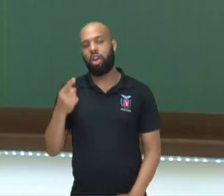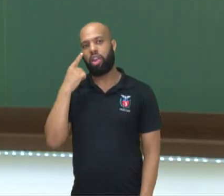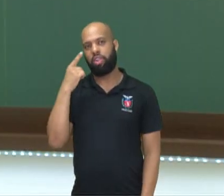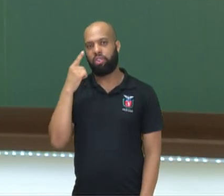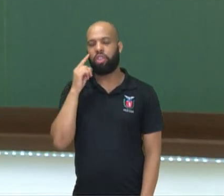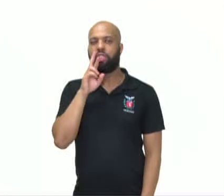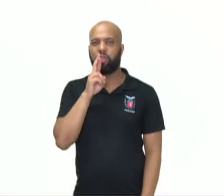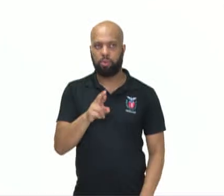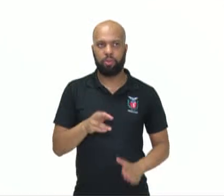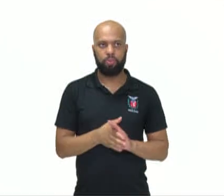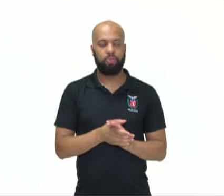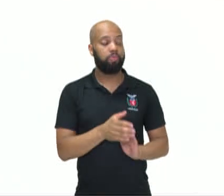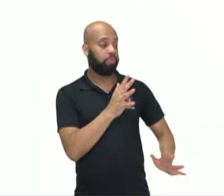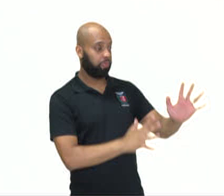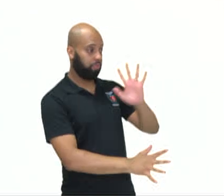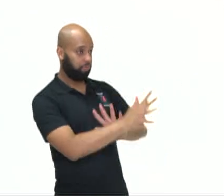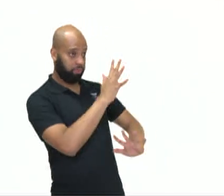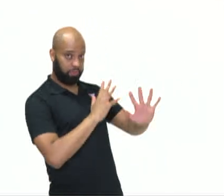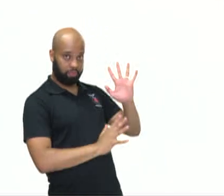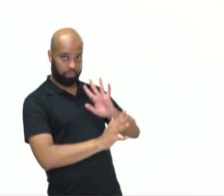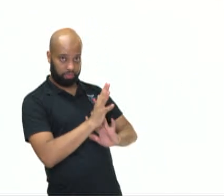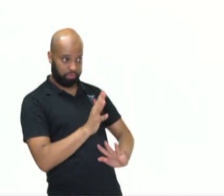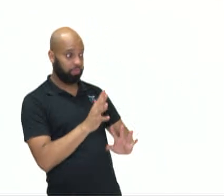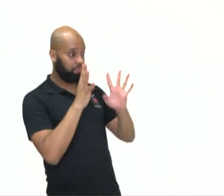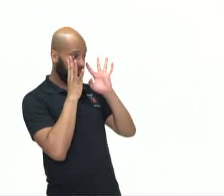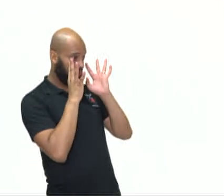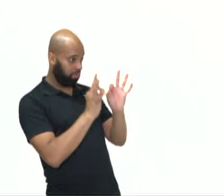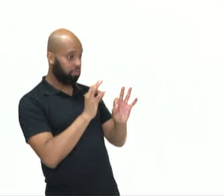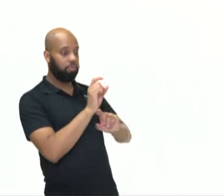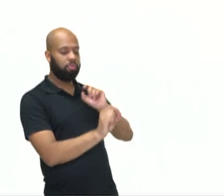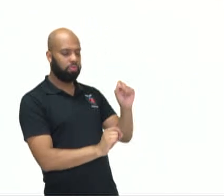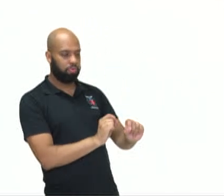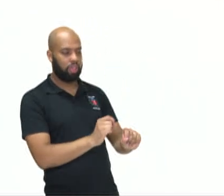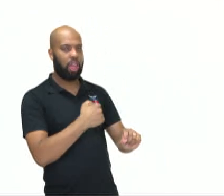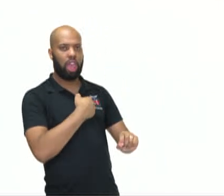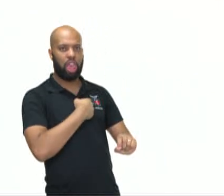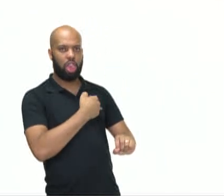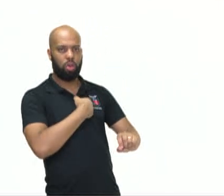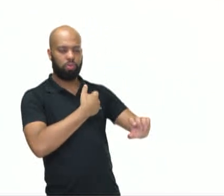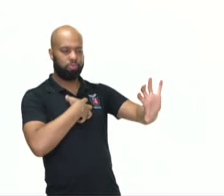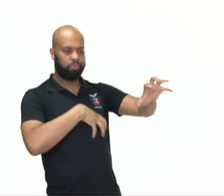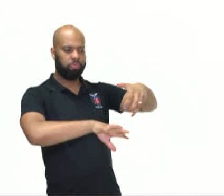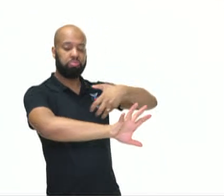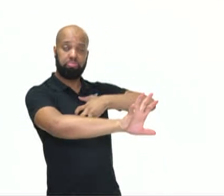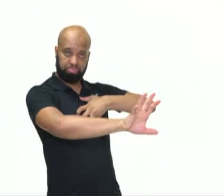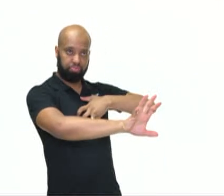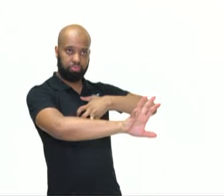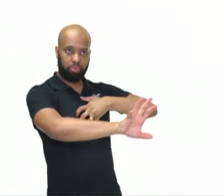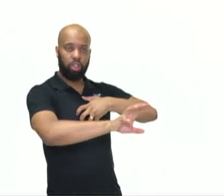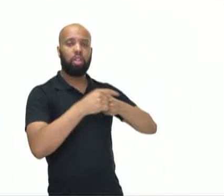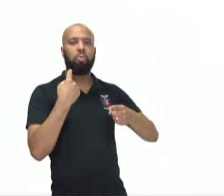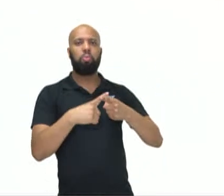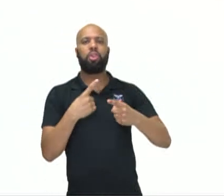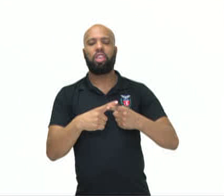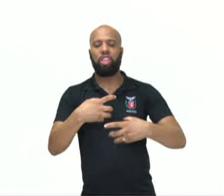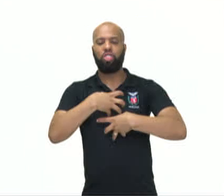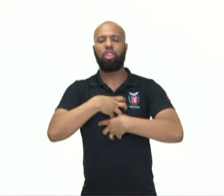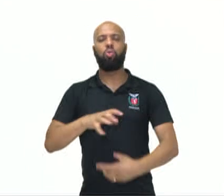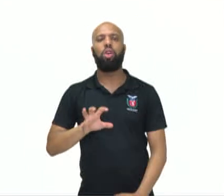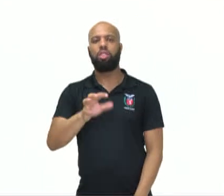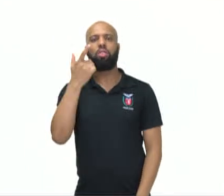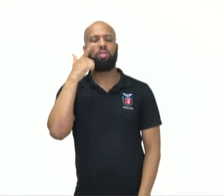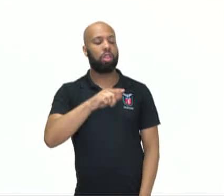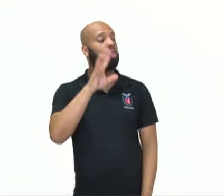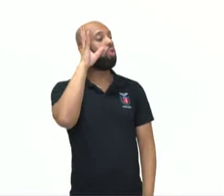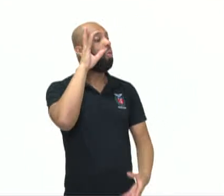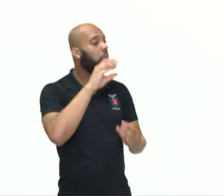resposta. Escutar alguém pressupõe a capacidade de se colocar no lugar do outro, a disposição para entender as